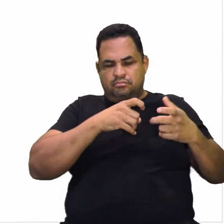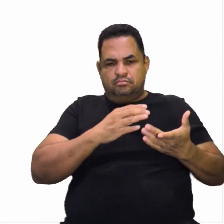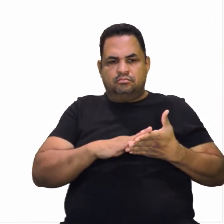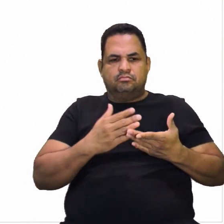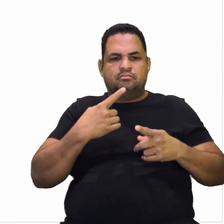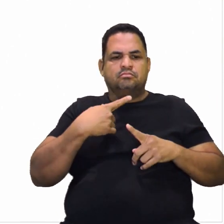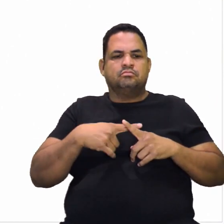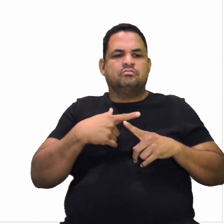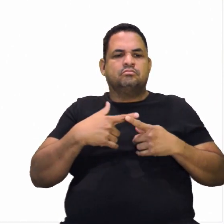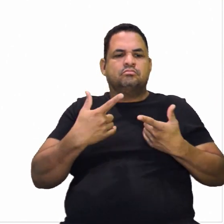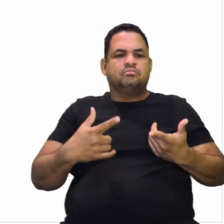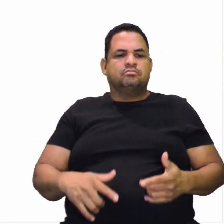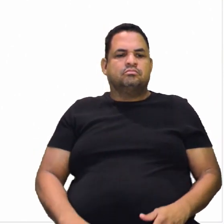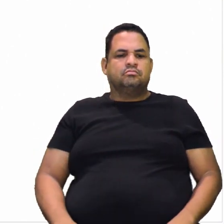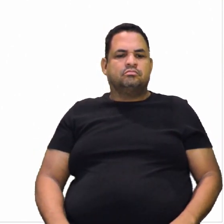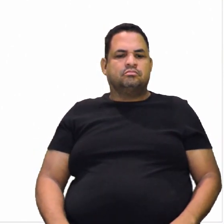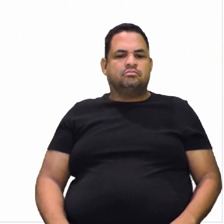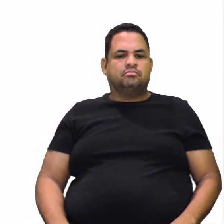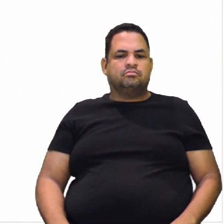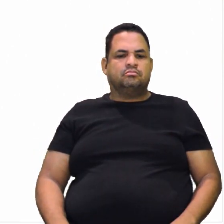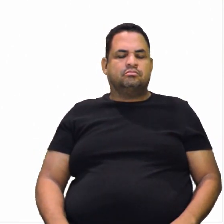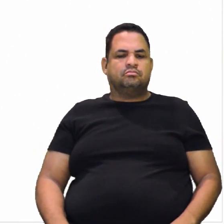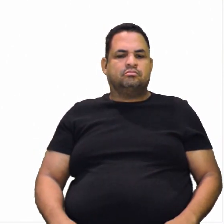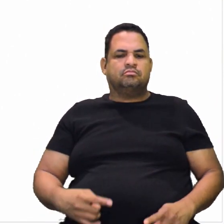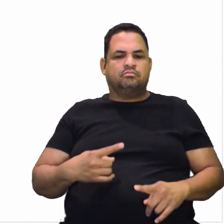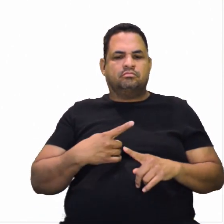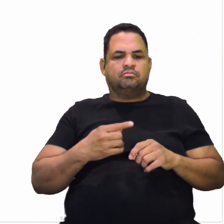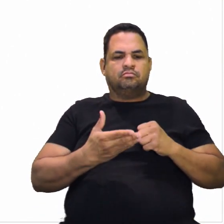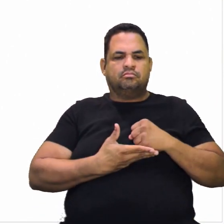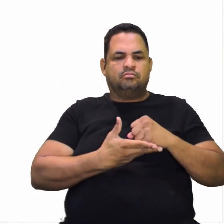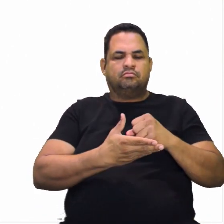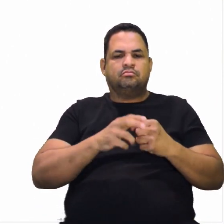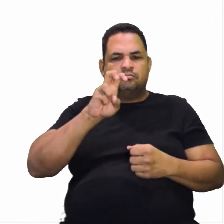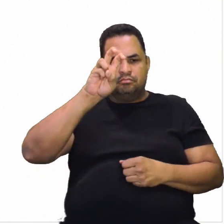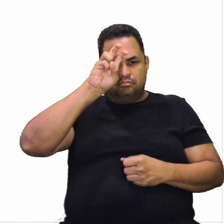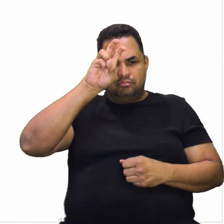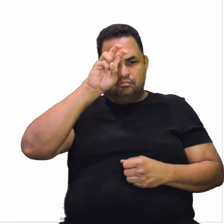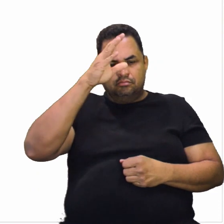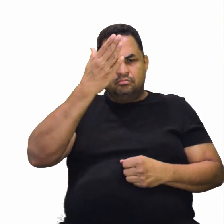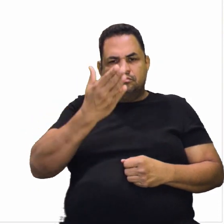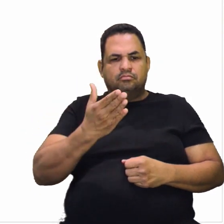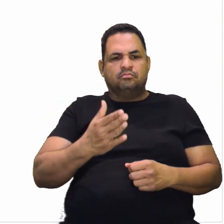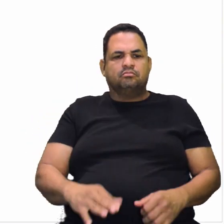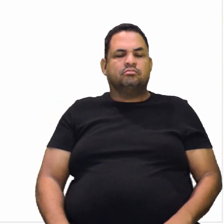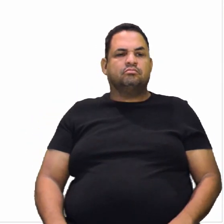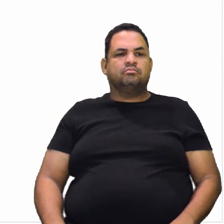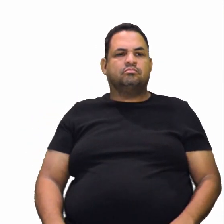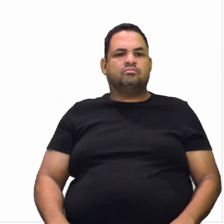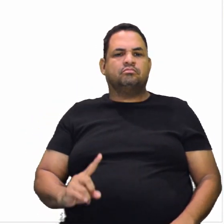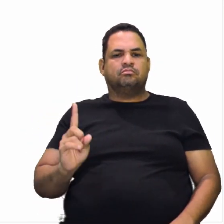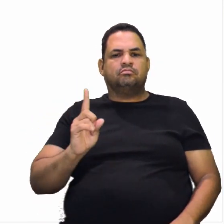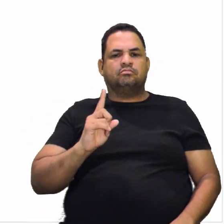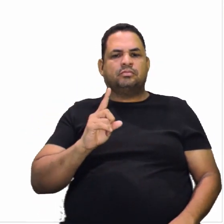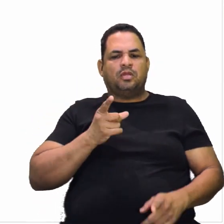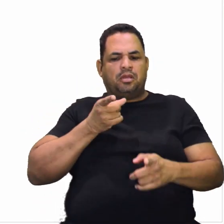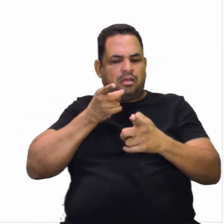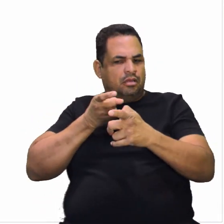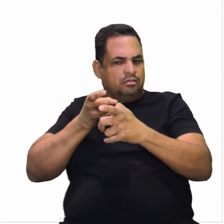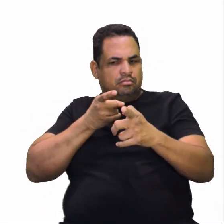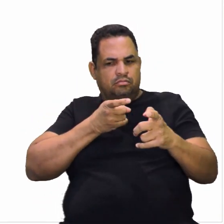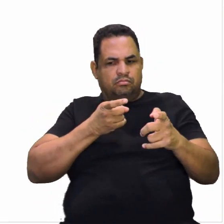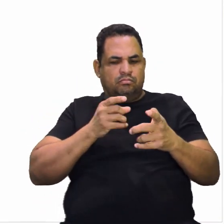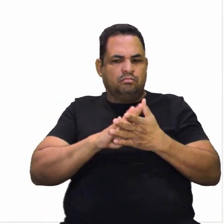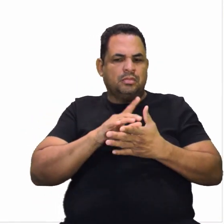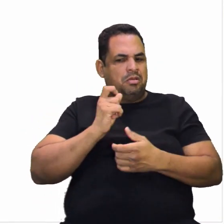que baseado na agricultura? Porque a base do Egito ali não é a caça, não